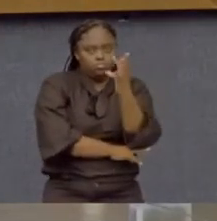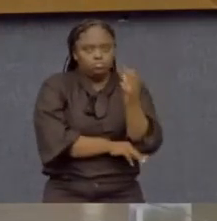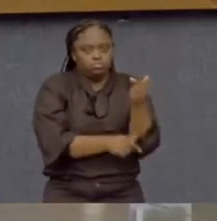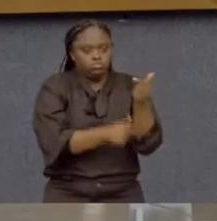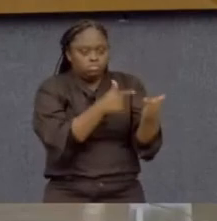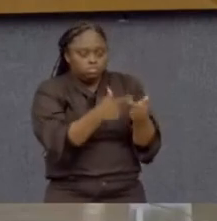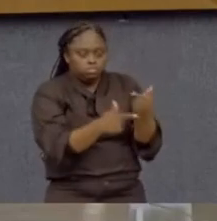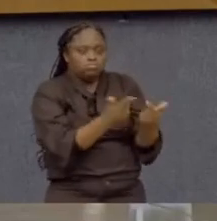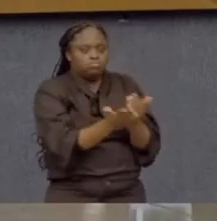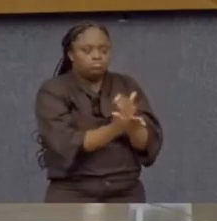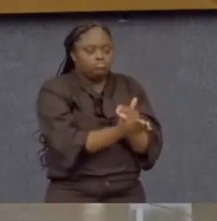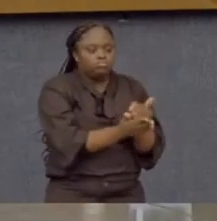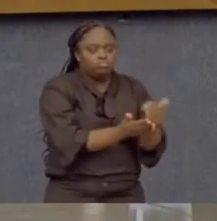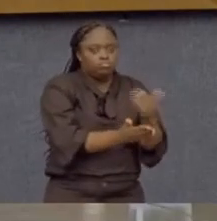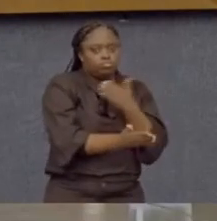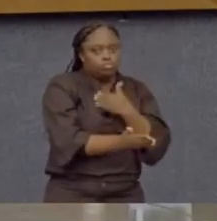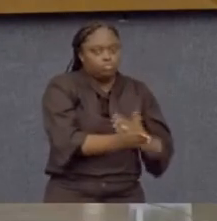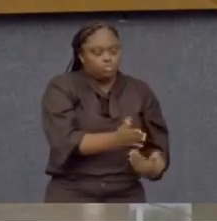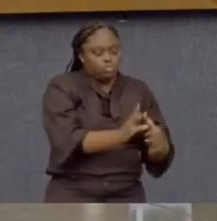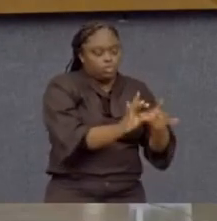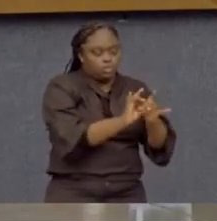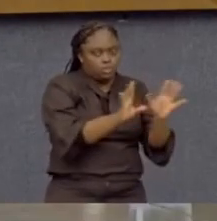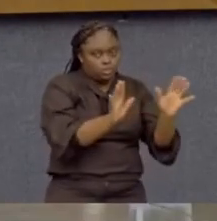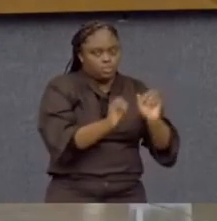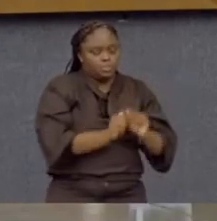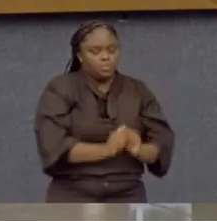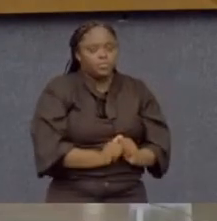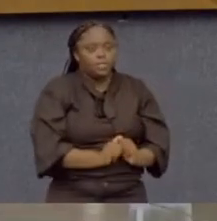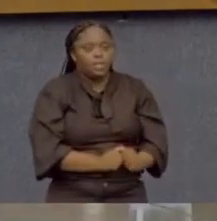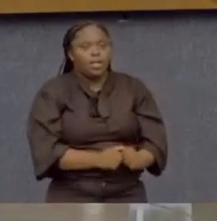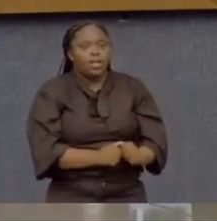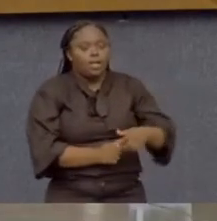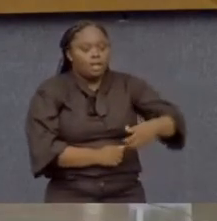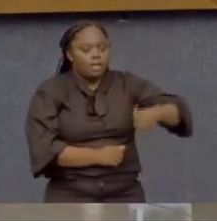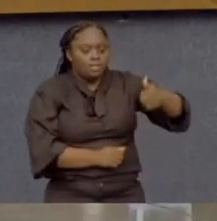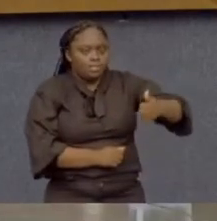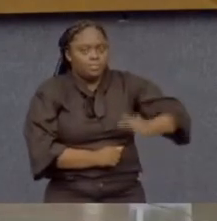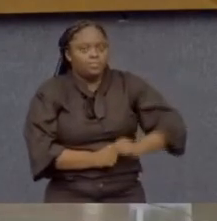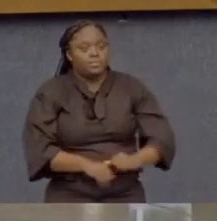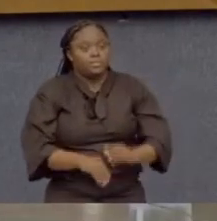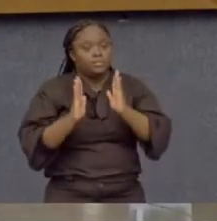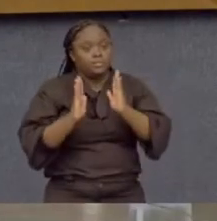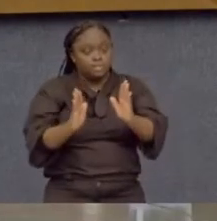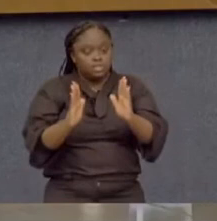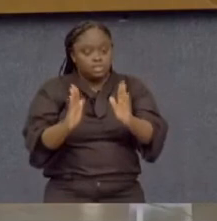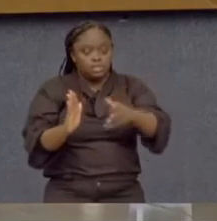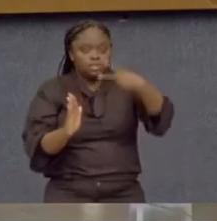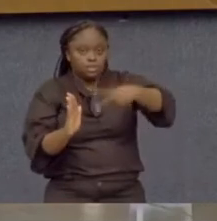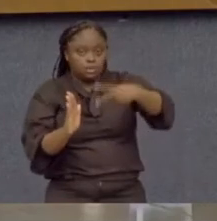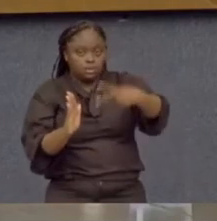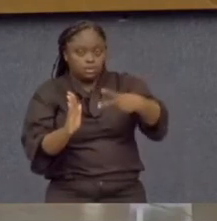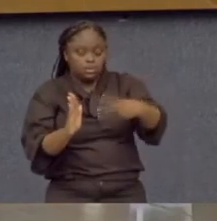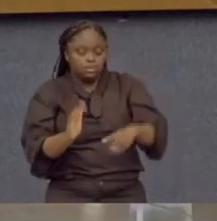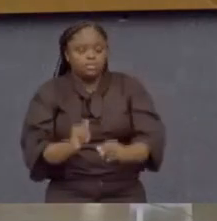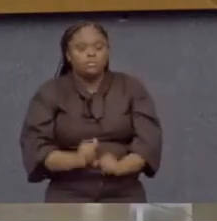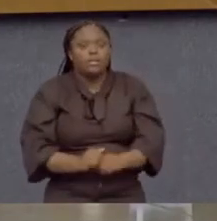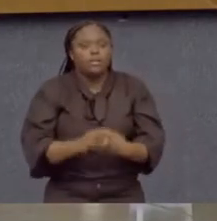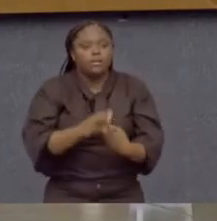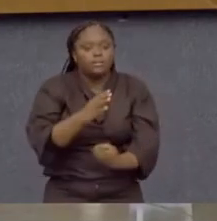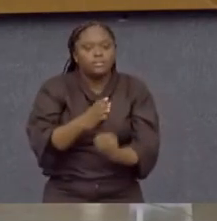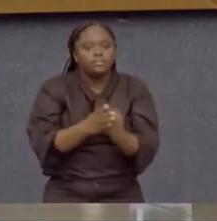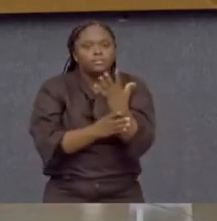começou tão logo o governo federal liberou. São 3 fases, eu apresentei já isso. Segunda fase são a criação